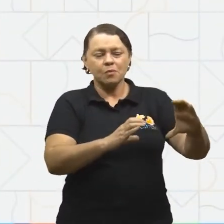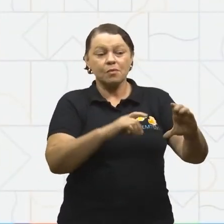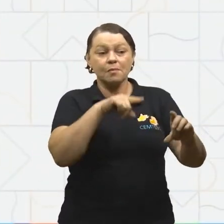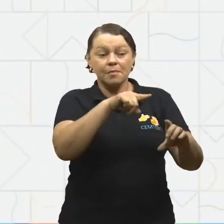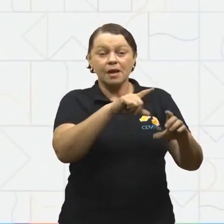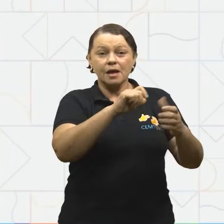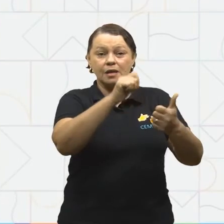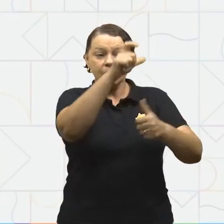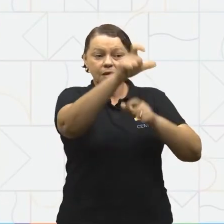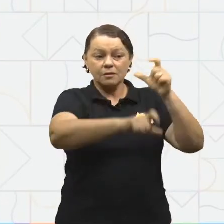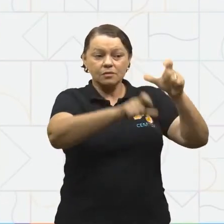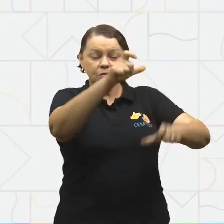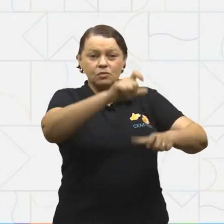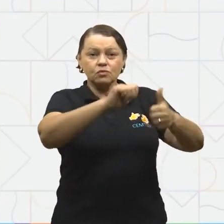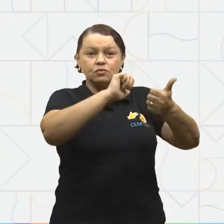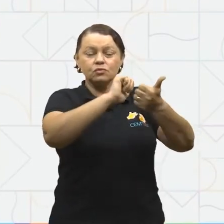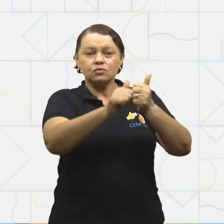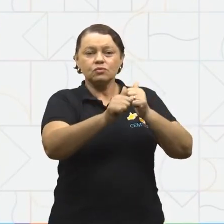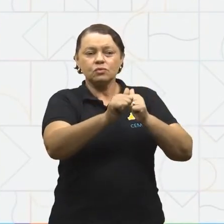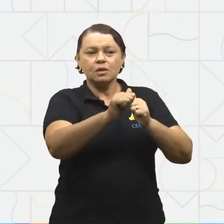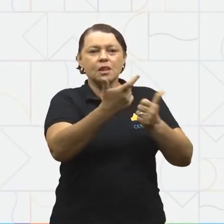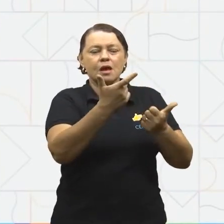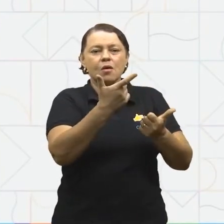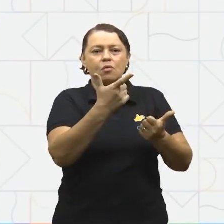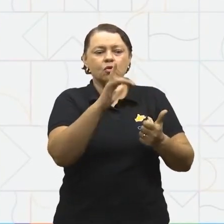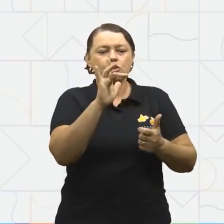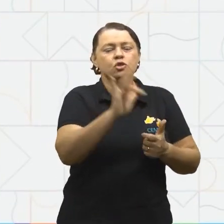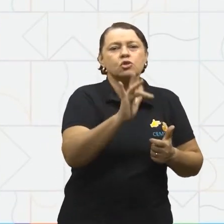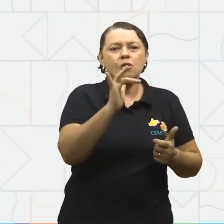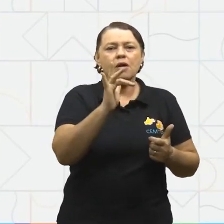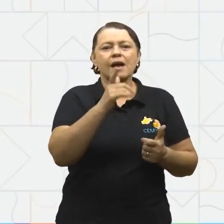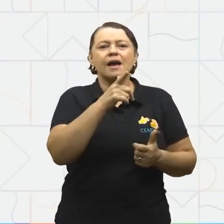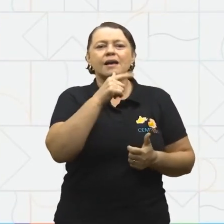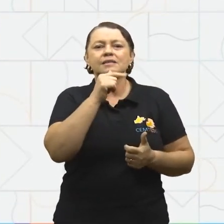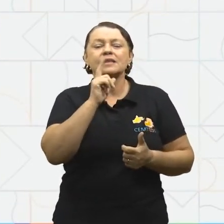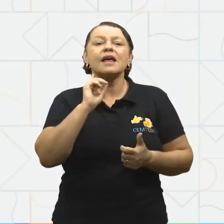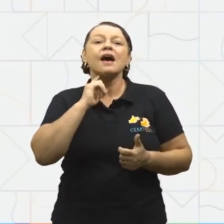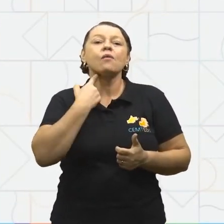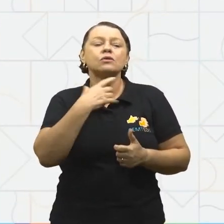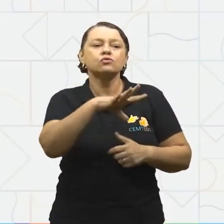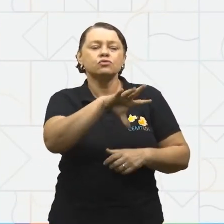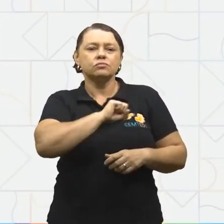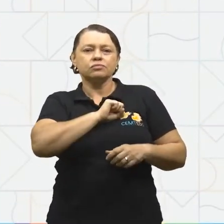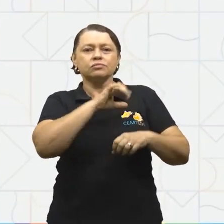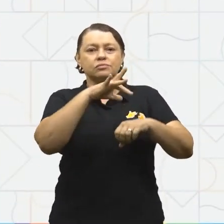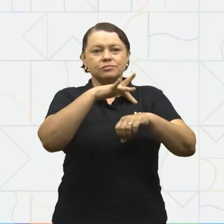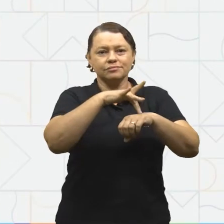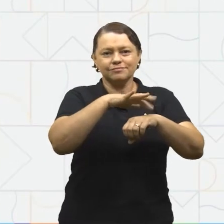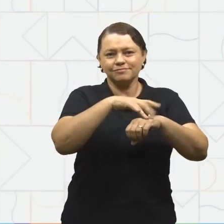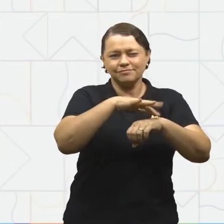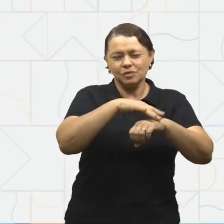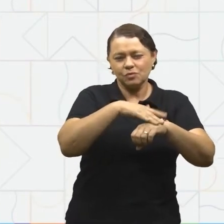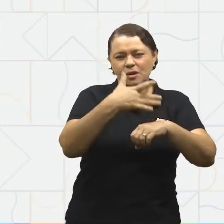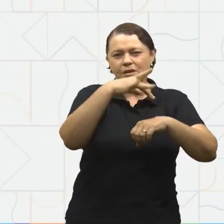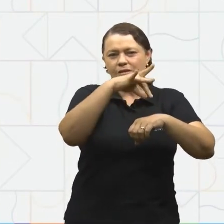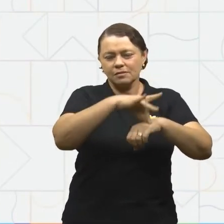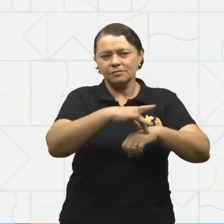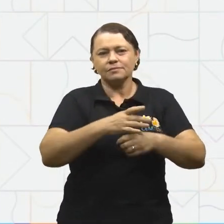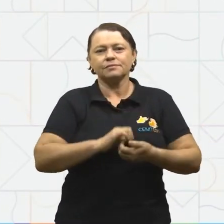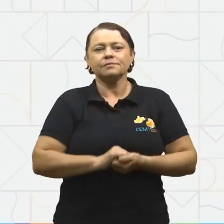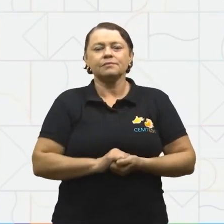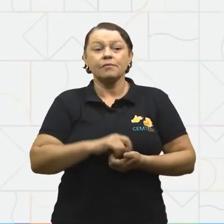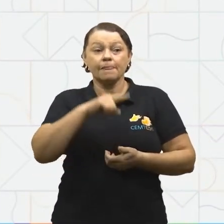atletas olímpicos não sofressem nenhuma contaminação nas Olimpíadas. A Baía de Guanabara foi usada para